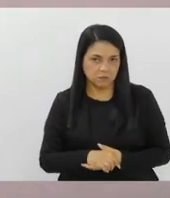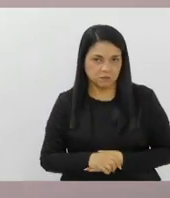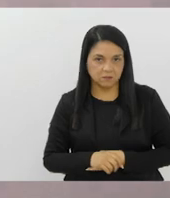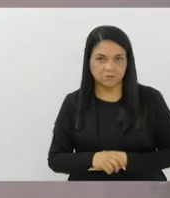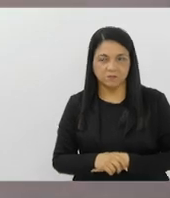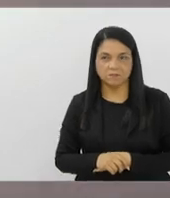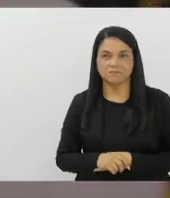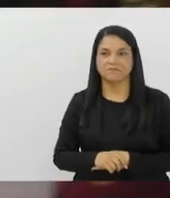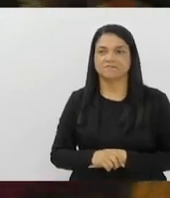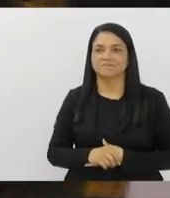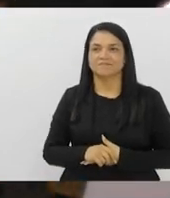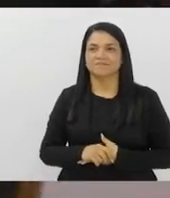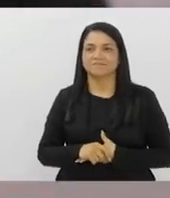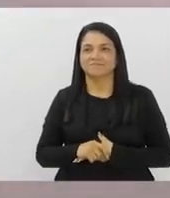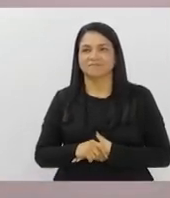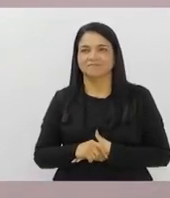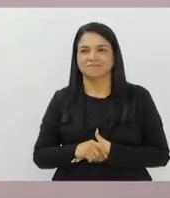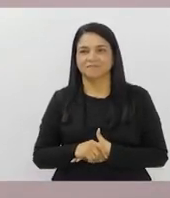Tá.